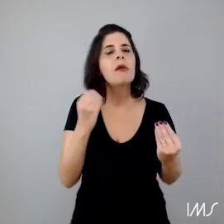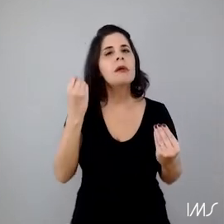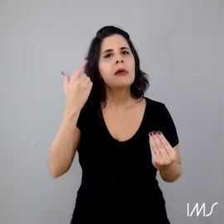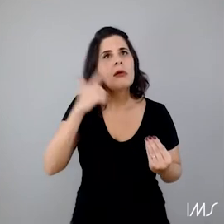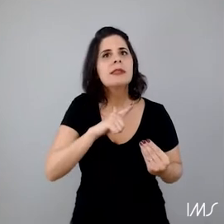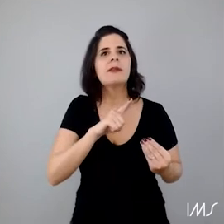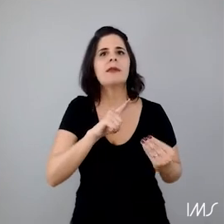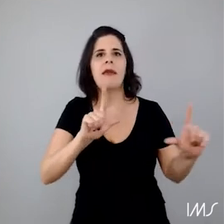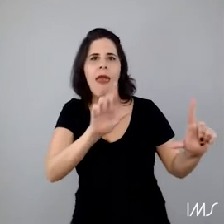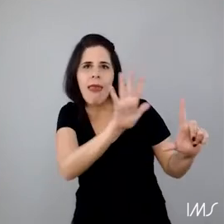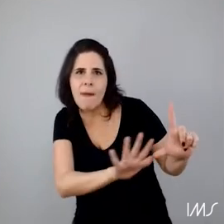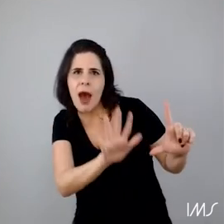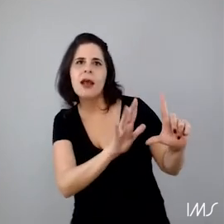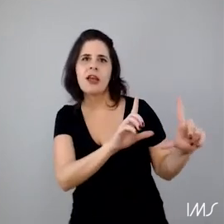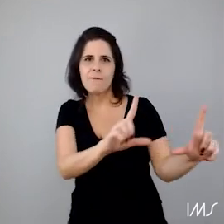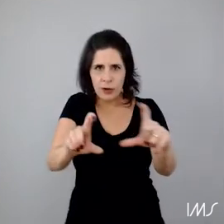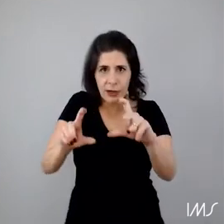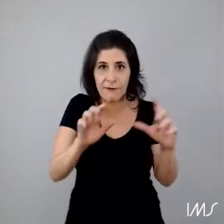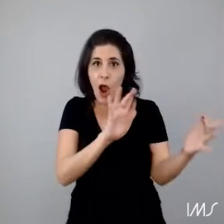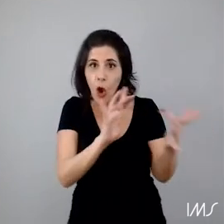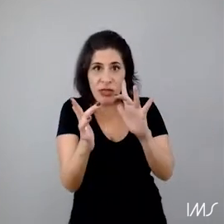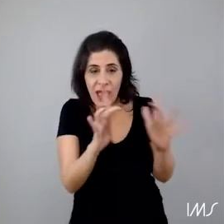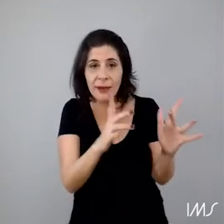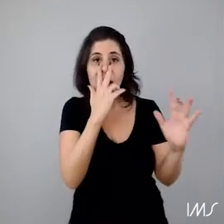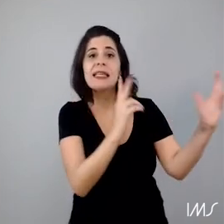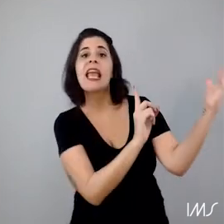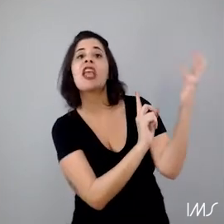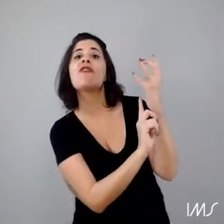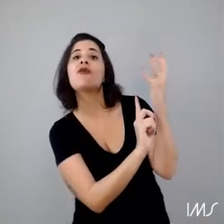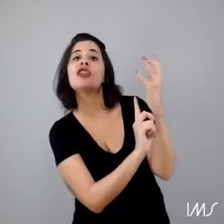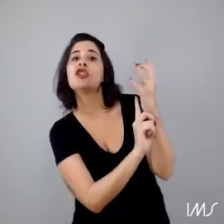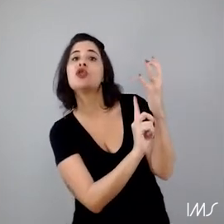com a produção de imagem com fotografia foi determinante, acho que para muitos